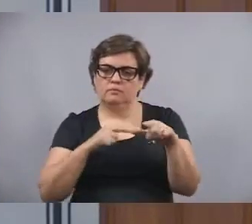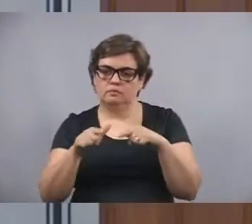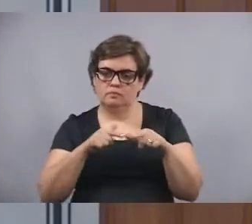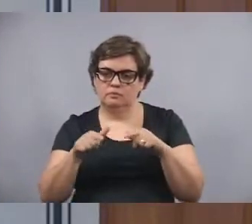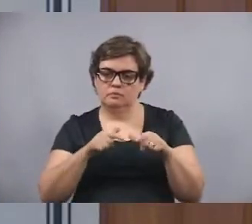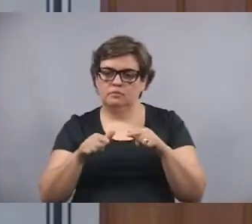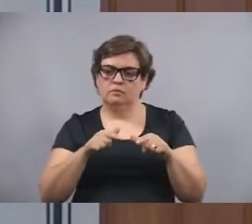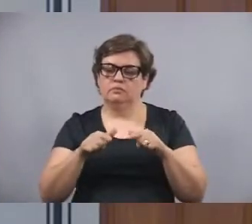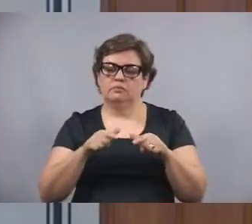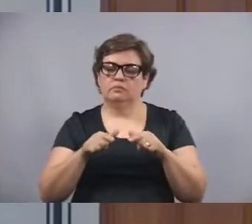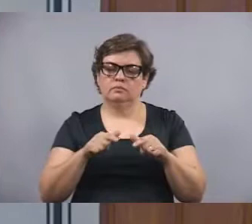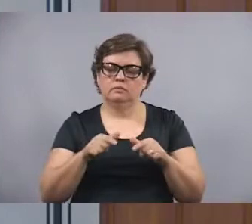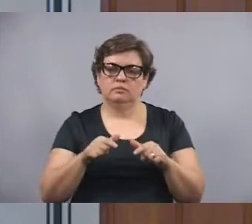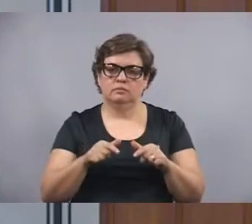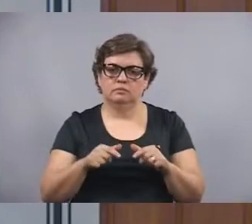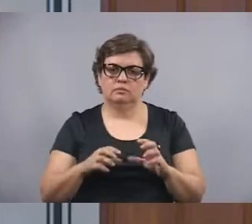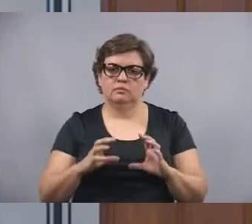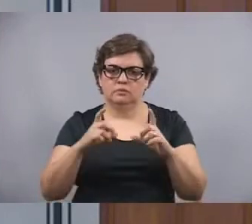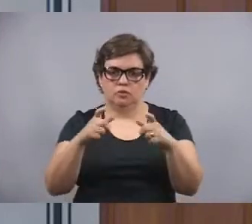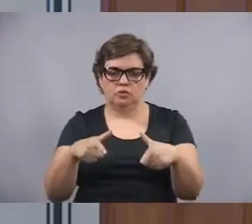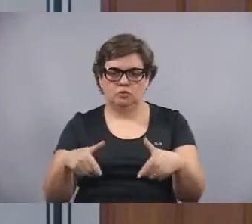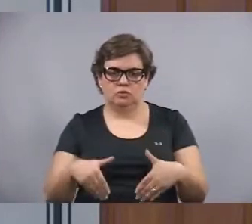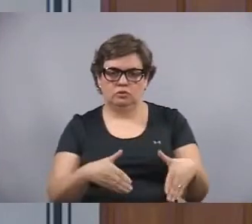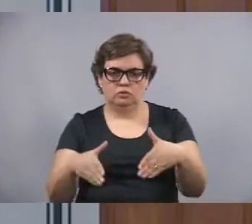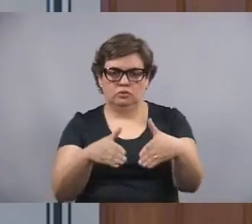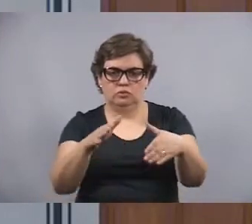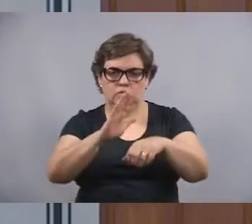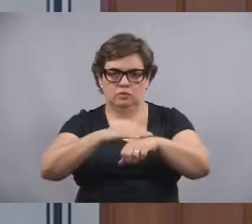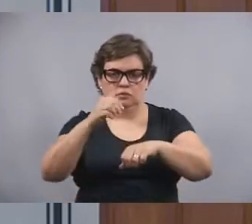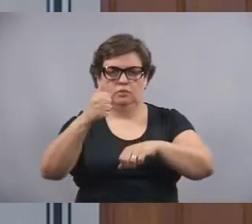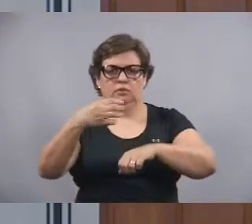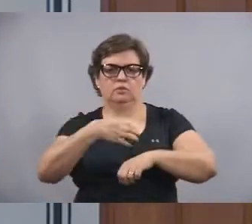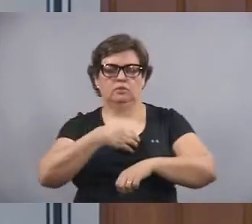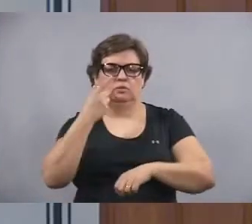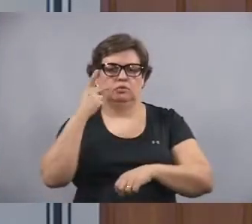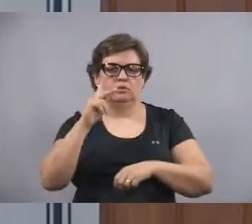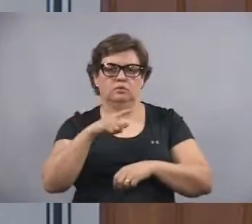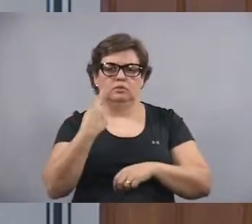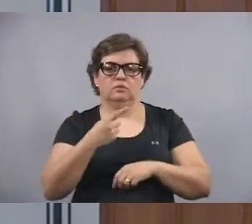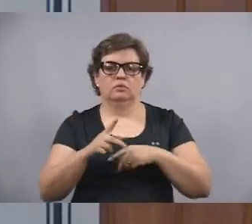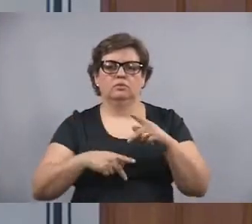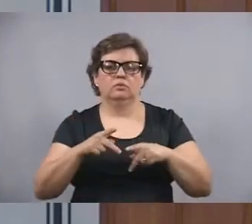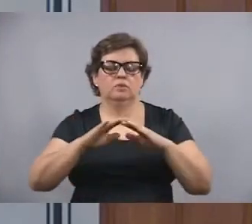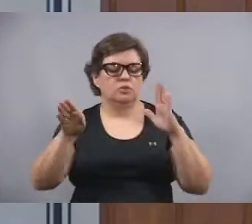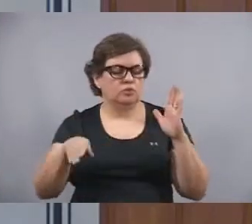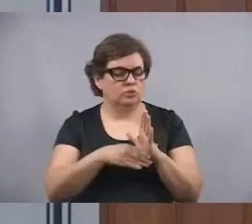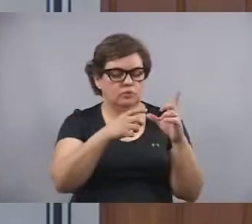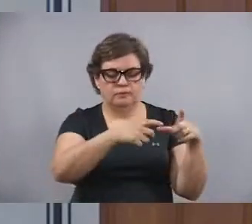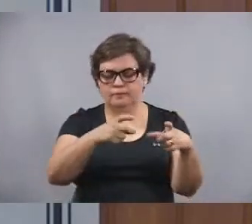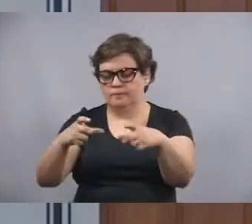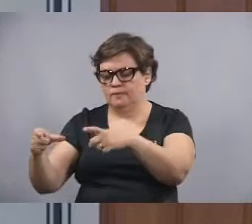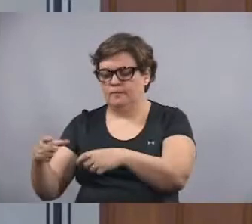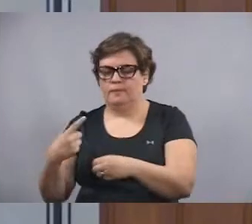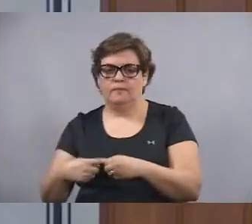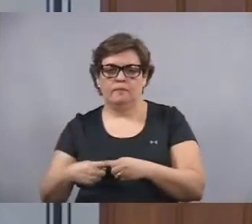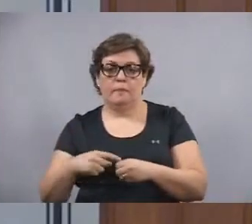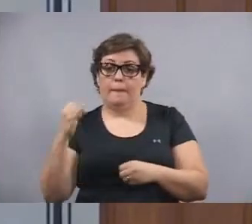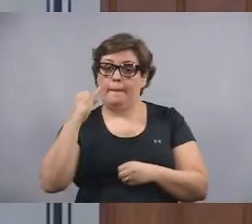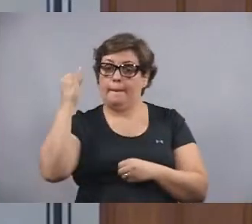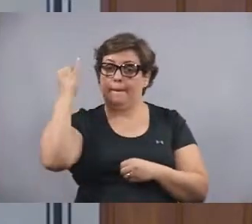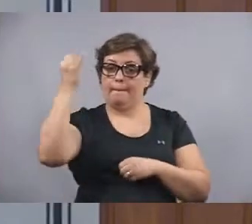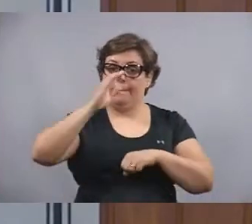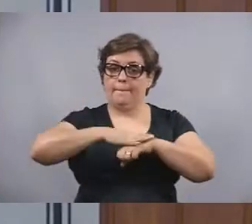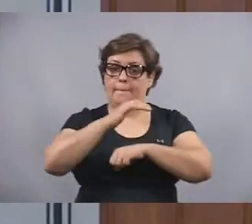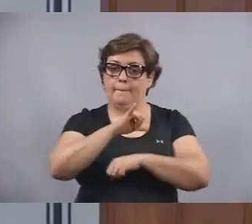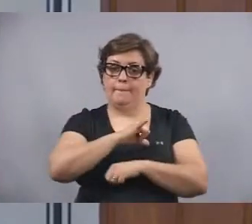e deixando as vias em melhores condições para o nosso povo, em toda a região da cidade, principalmente o que